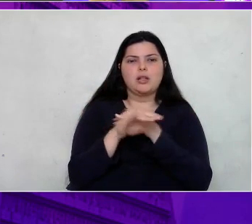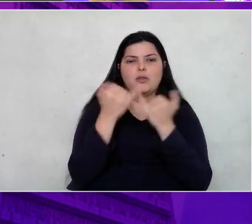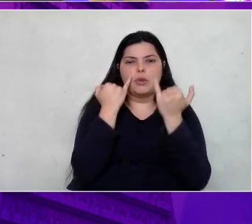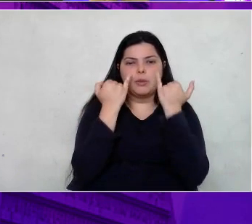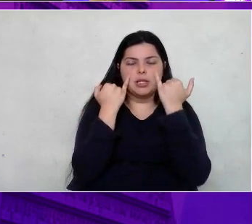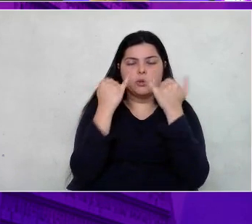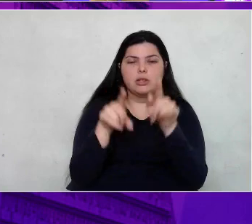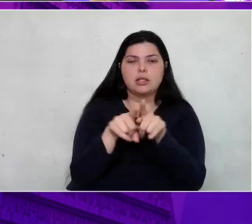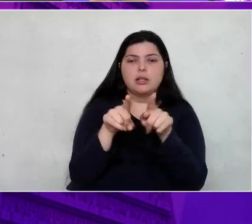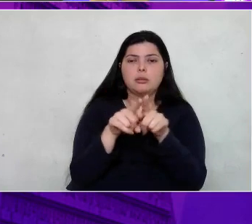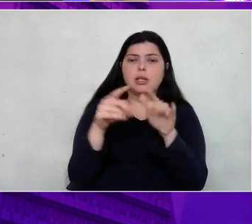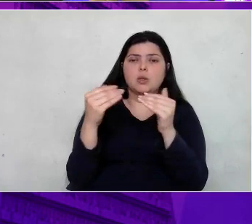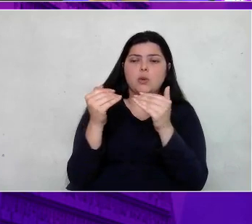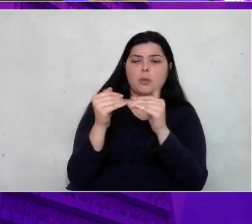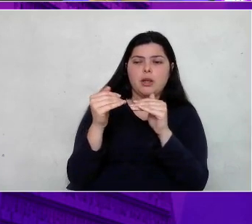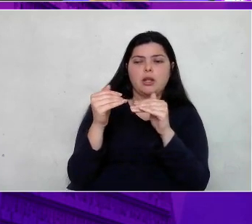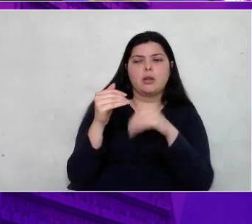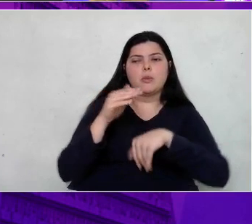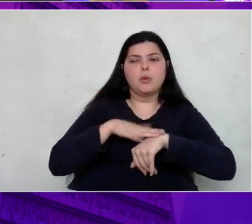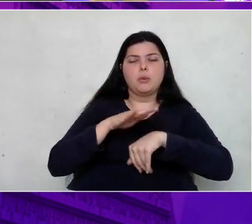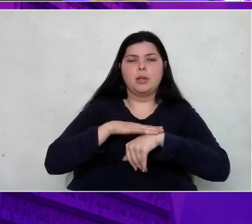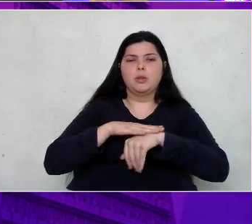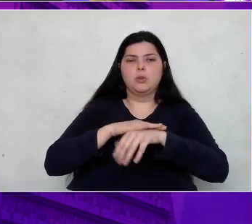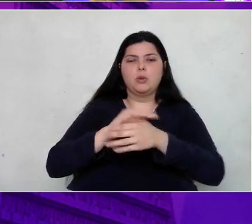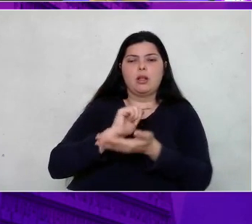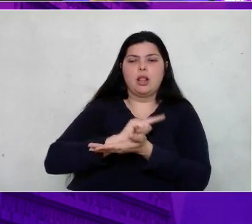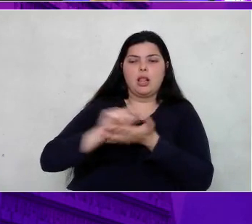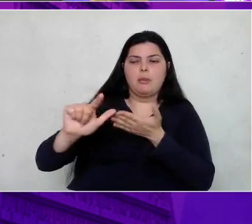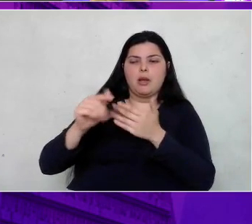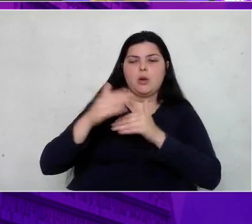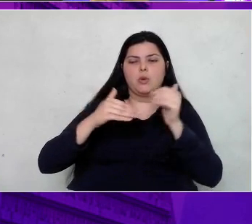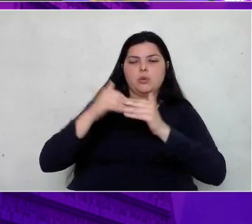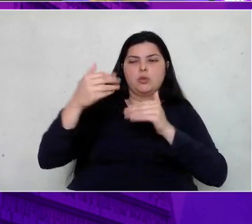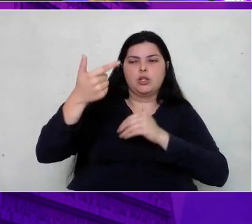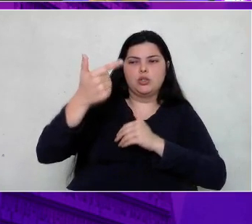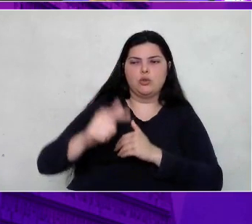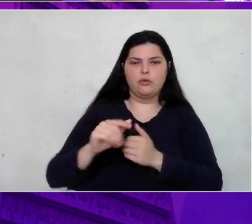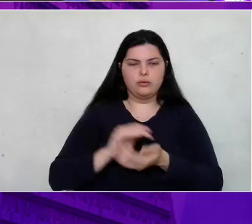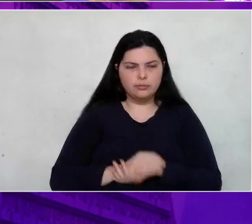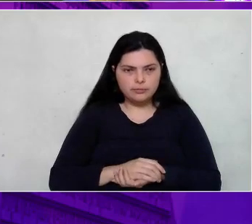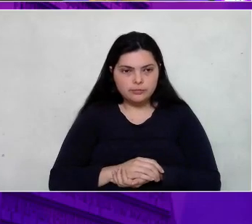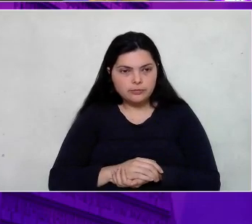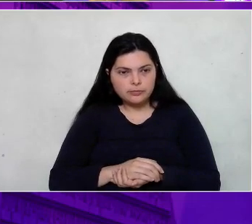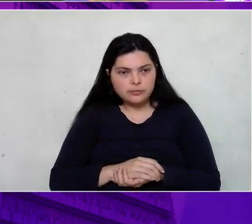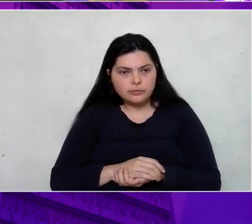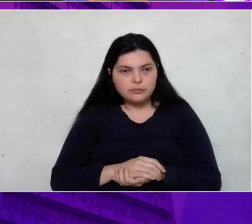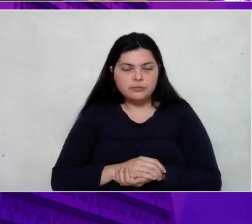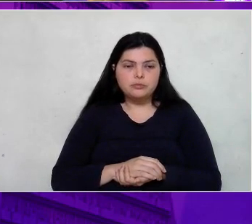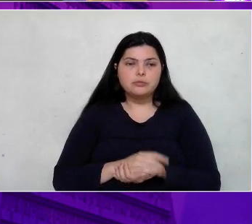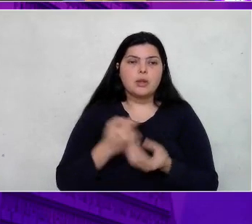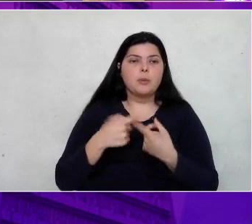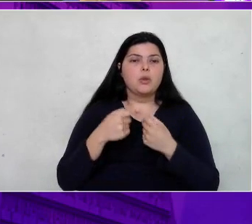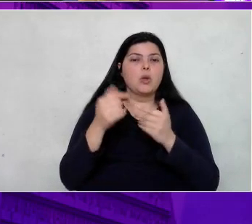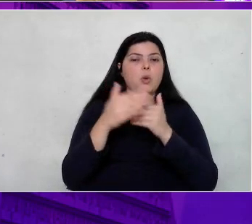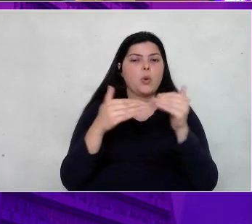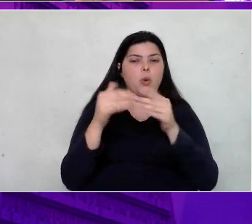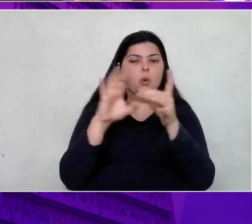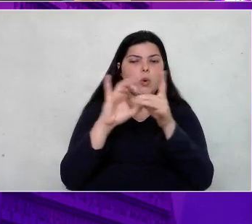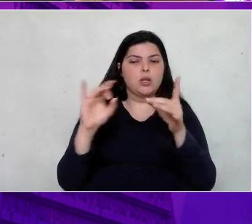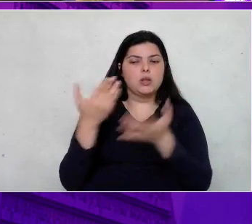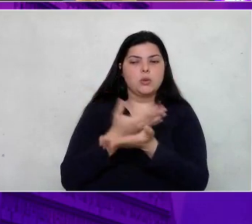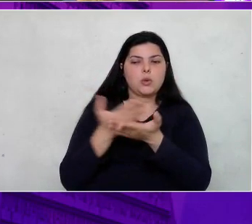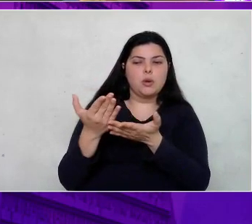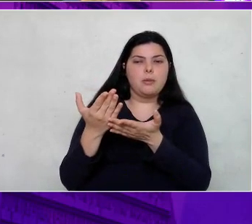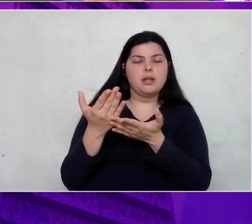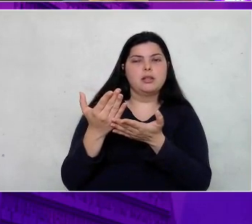faz sentido em algum momento você zerar para construir um contexto novo, ou ter alguma forma de que esse contexto inicializa quando